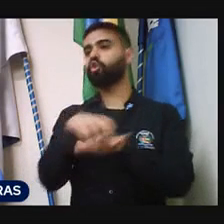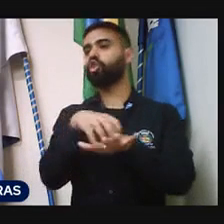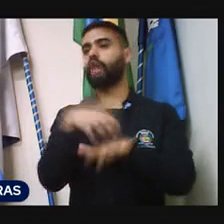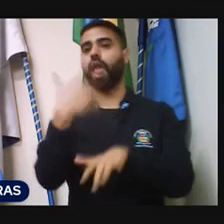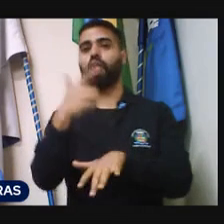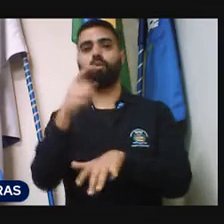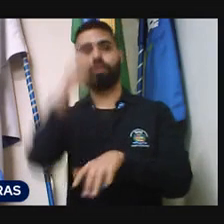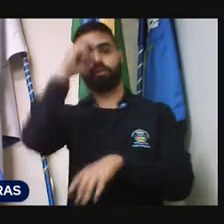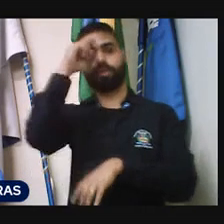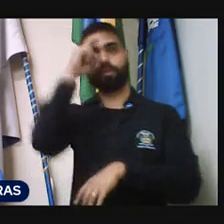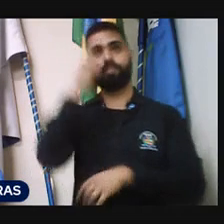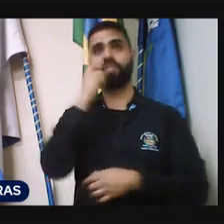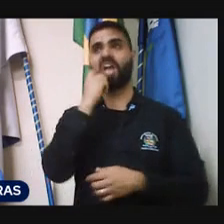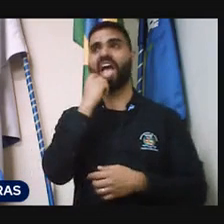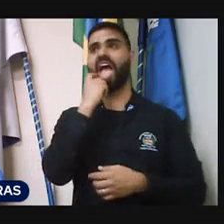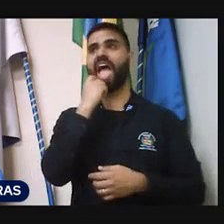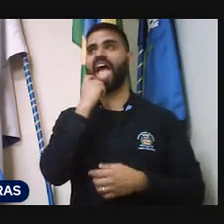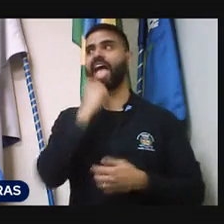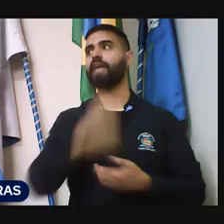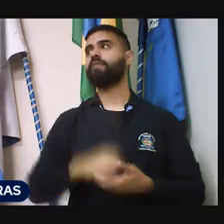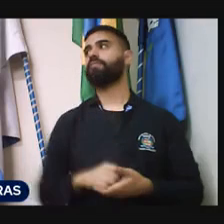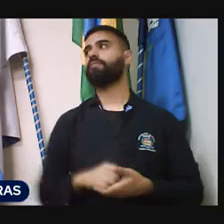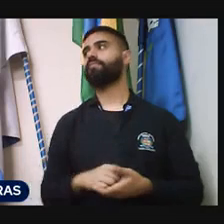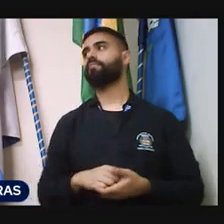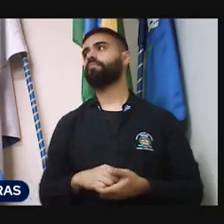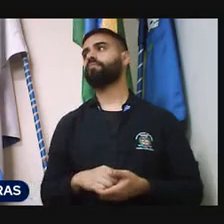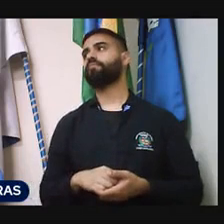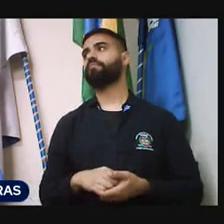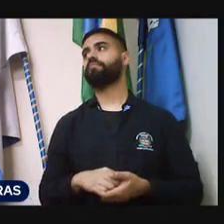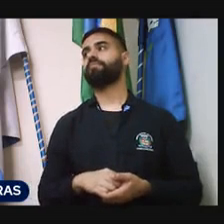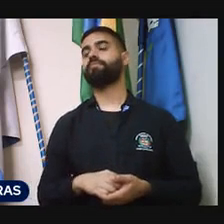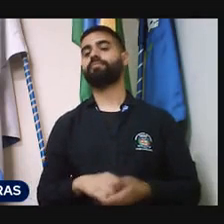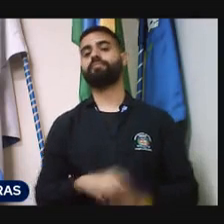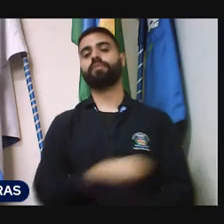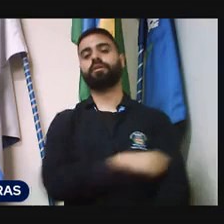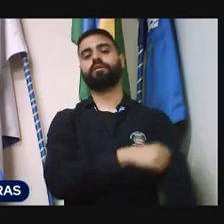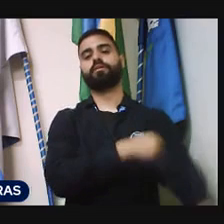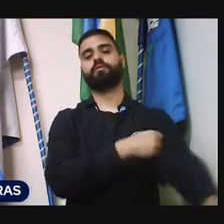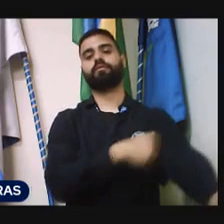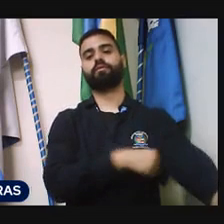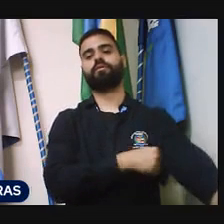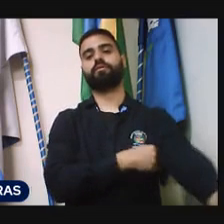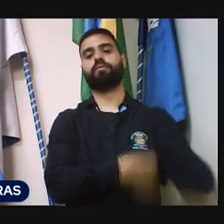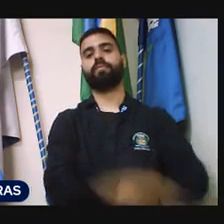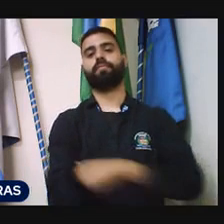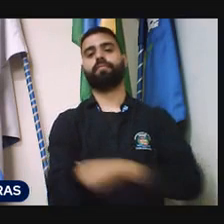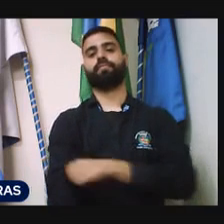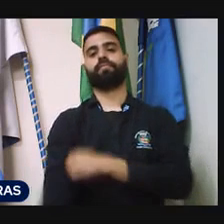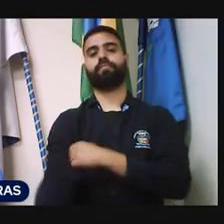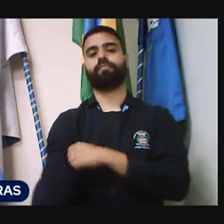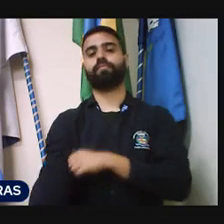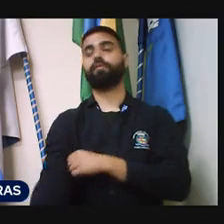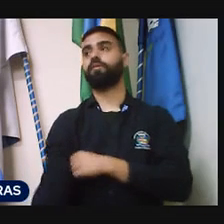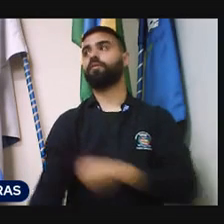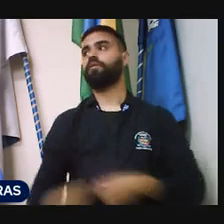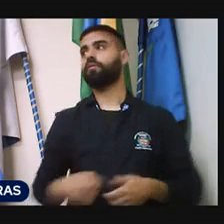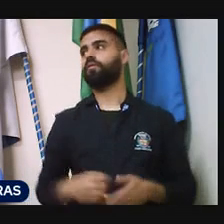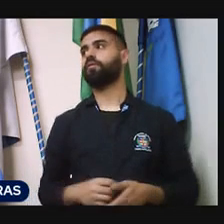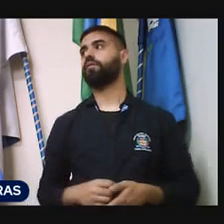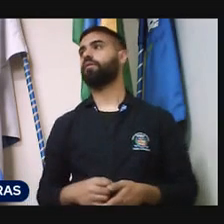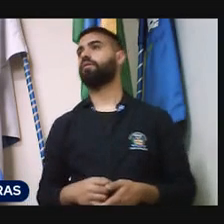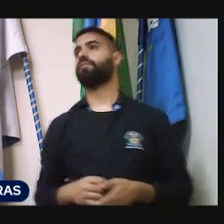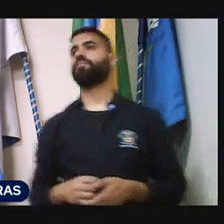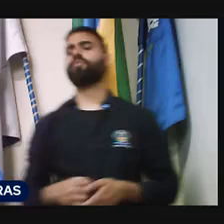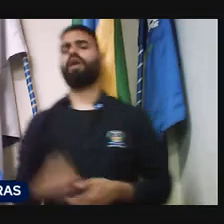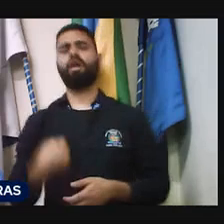não tem onde ser atendido de maneira hospitalar Então pode ter certeza que tudo vai dar certo e eu tenho certeza que a